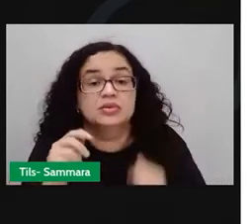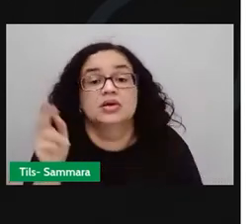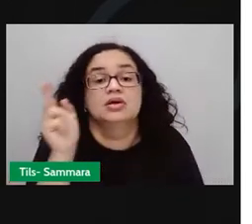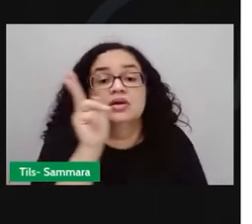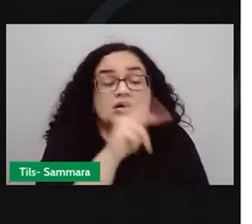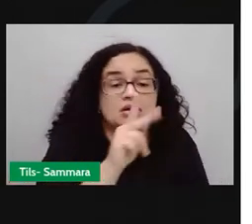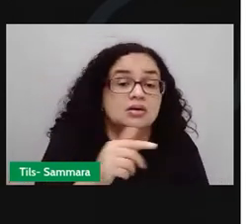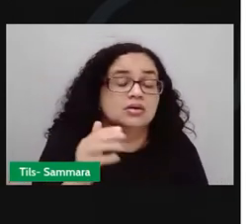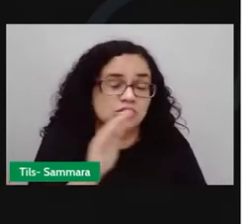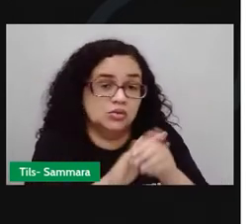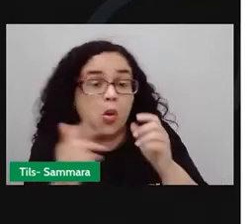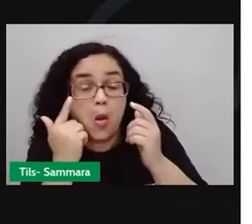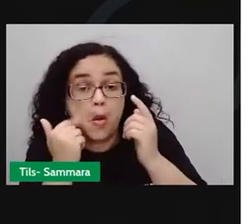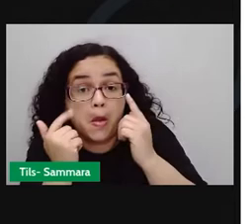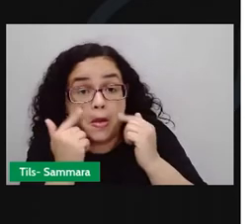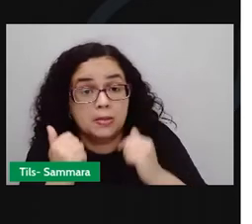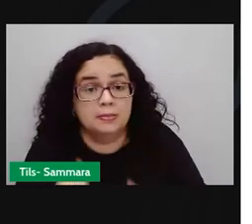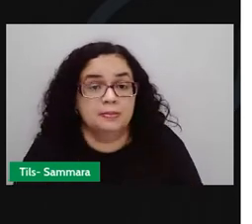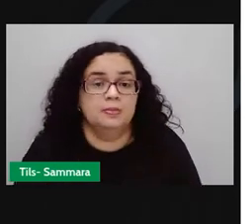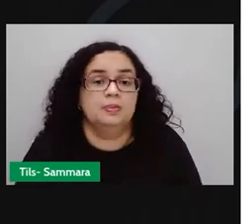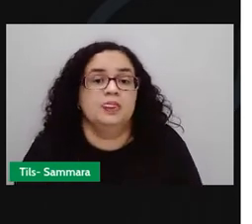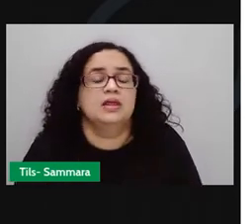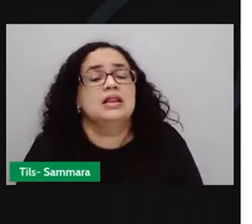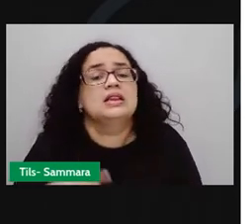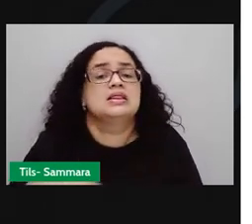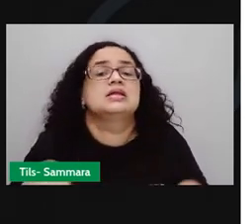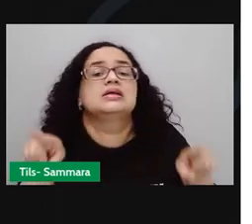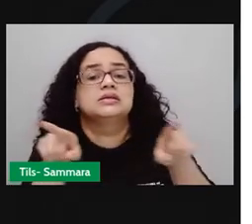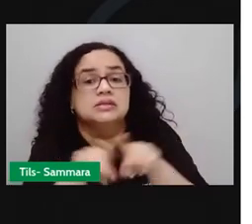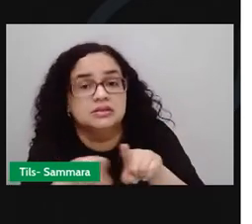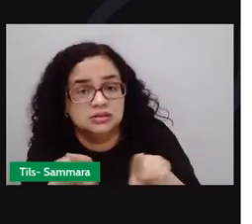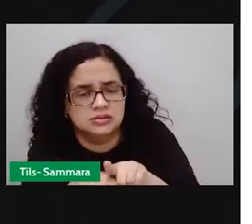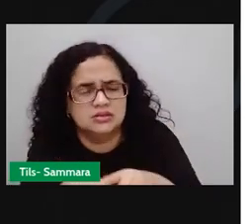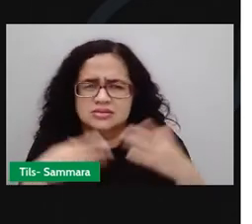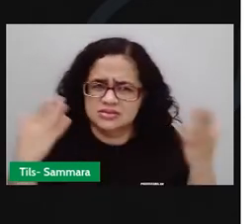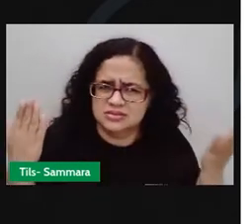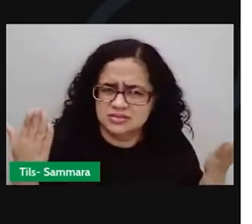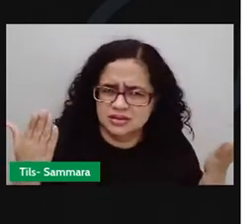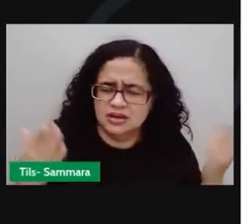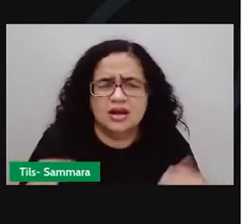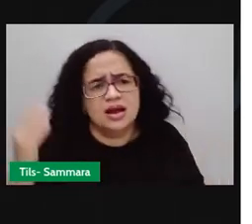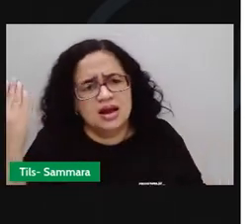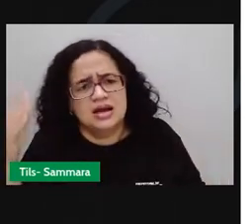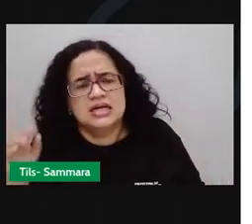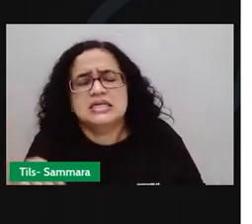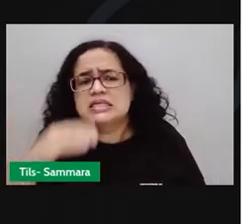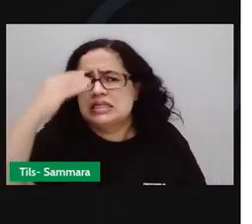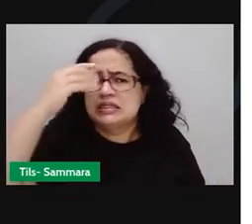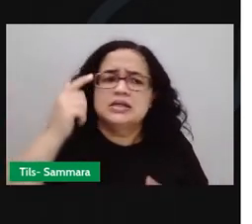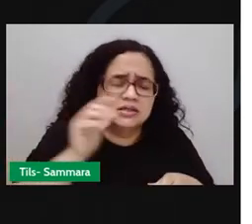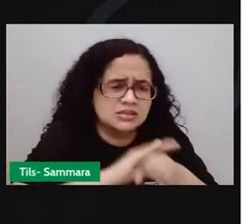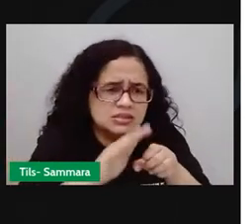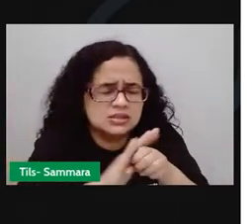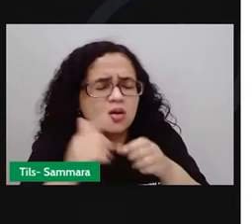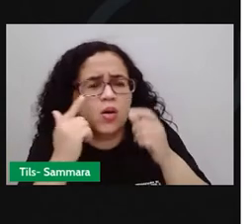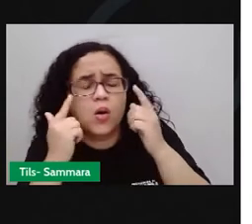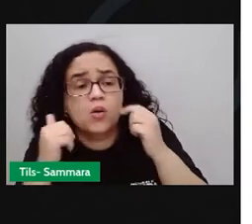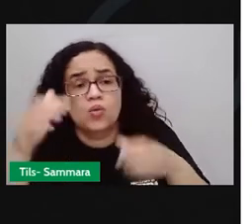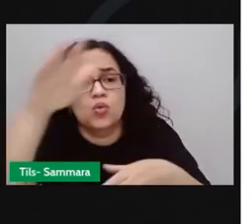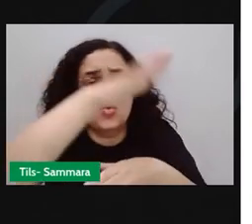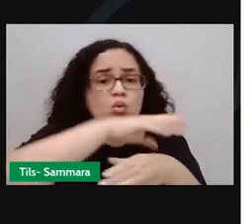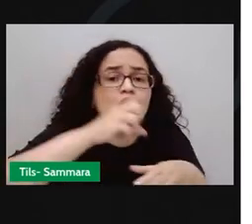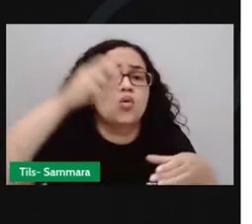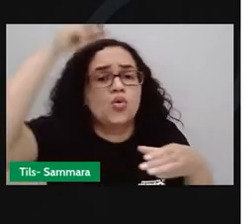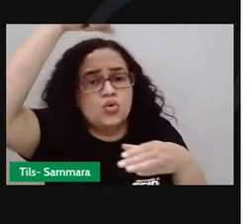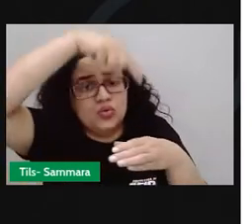agora uma cebola. E a gente também vai testar. Vocês acham que a cebola vai flutuar ou a cebola